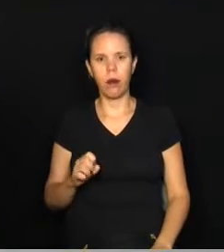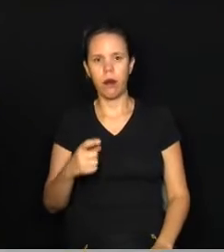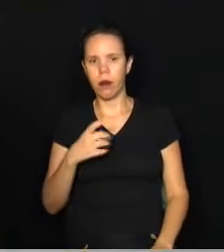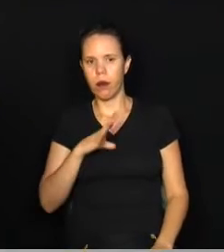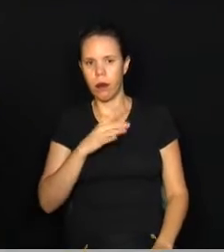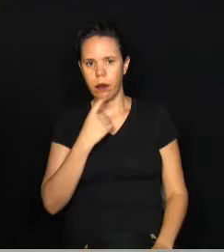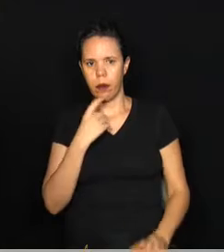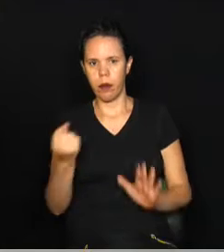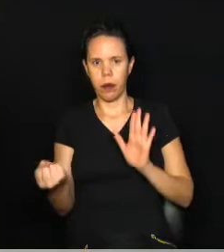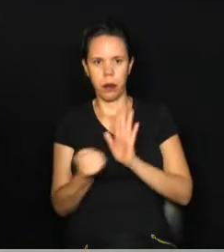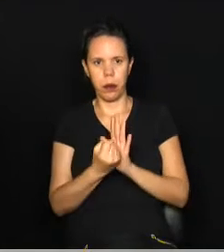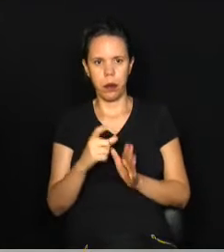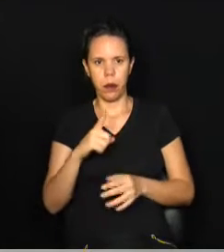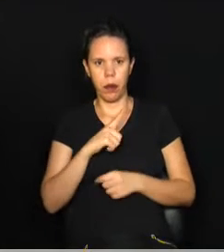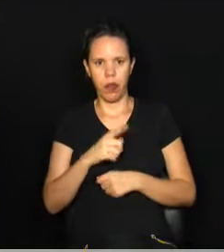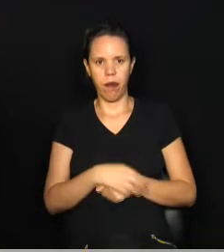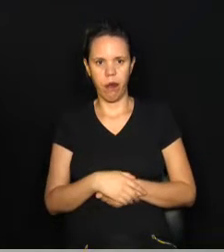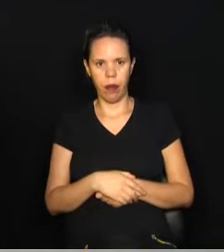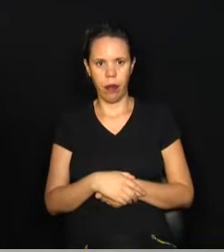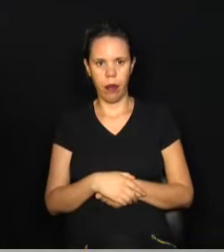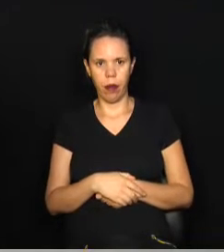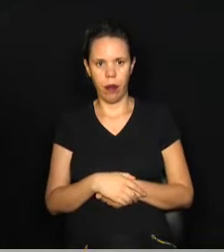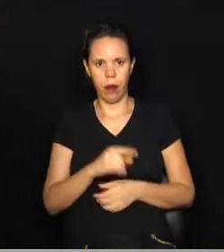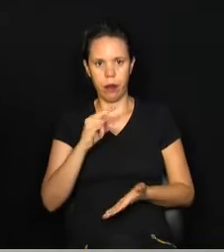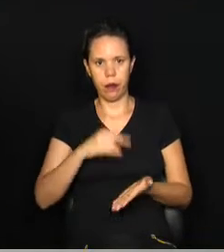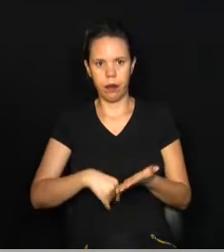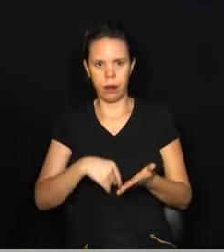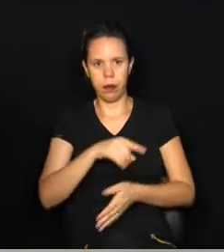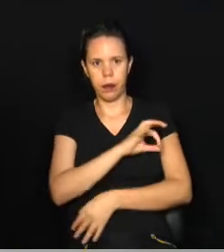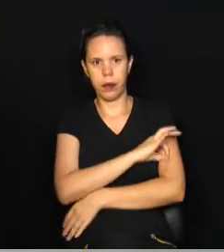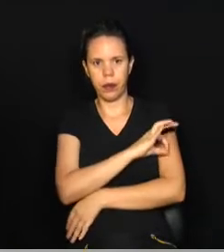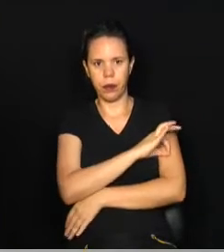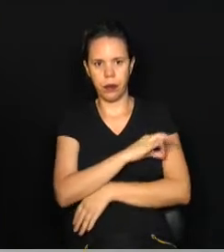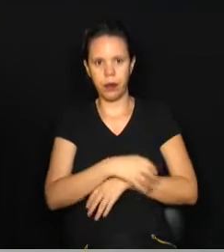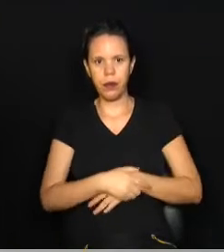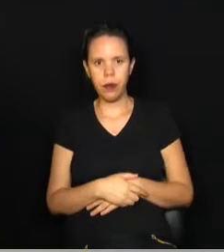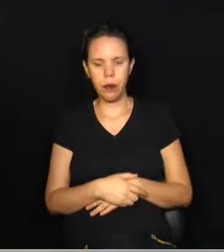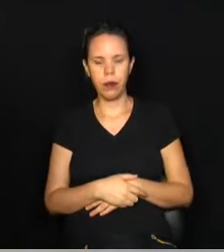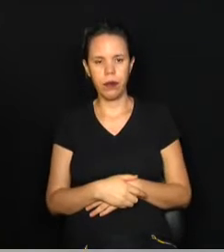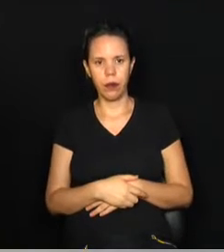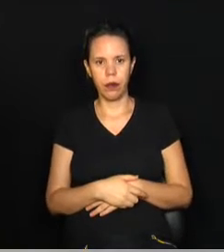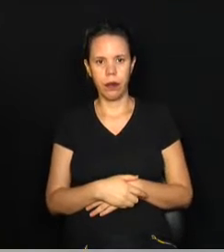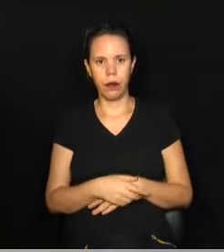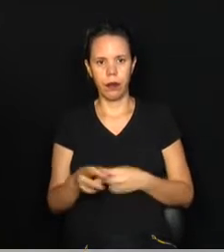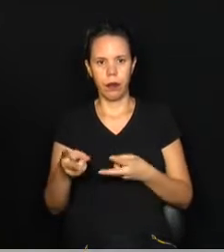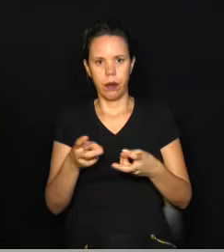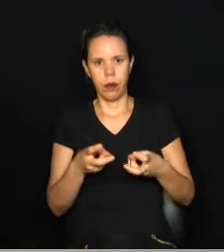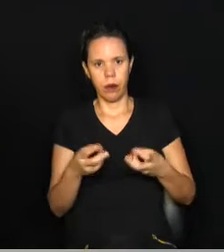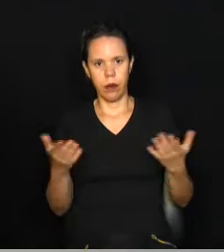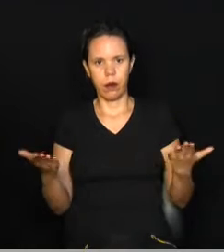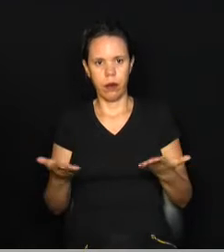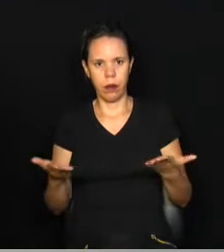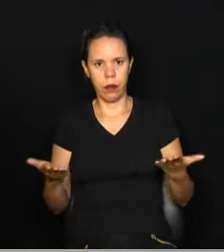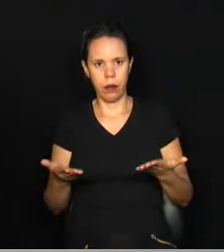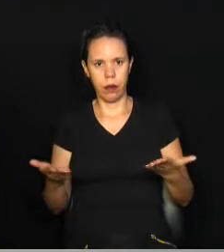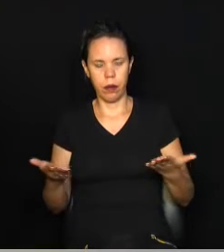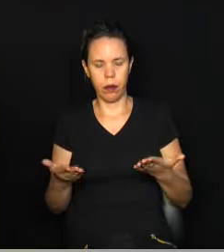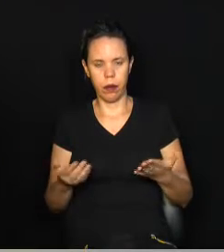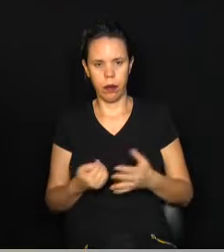seu registro do alvará na prefeitura. Então, eu vejo hoje